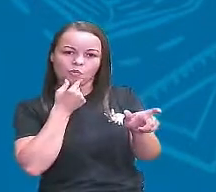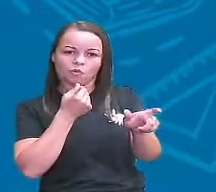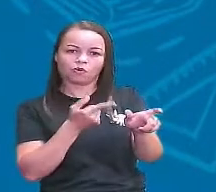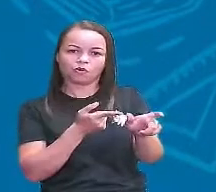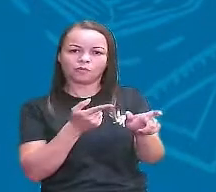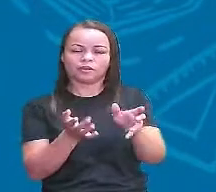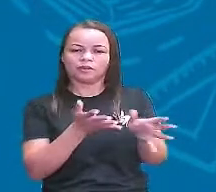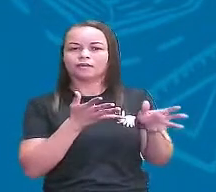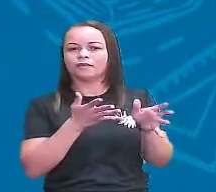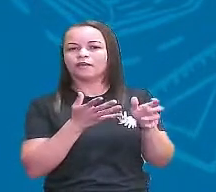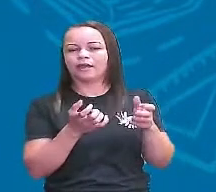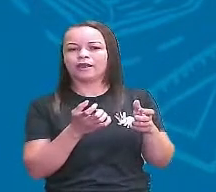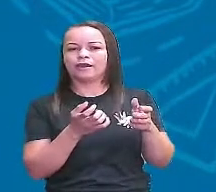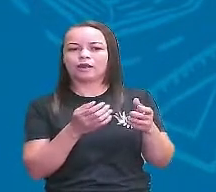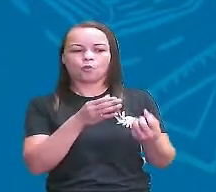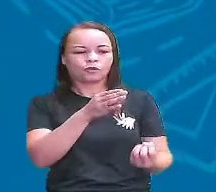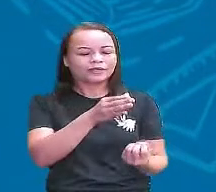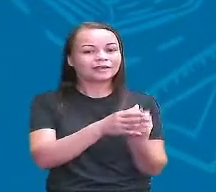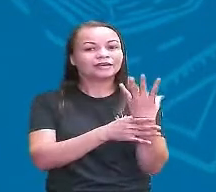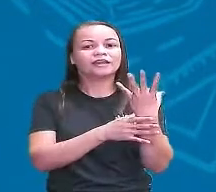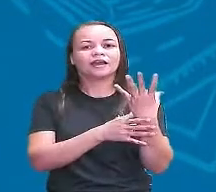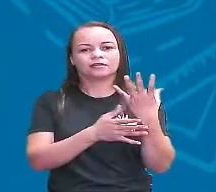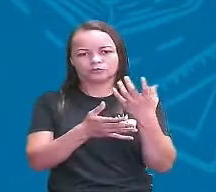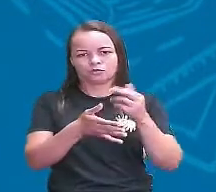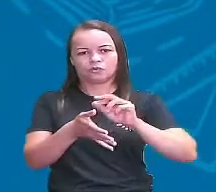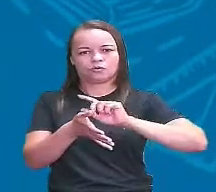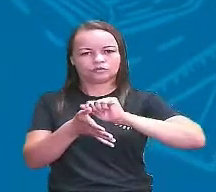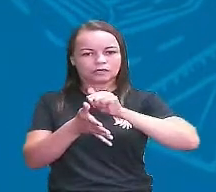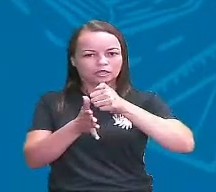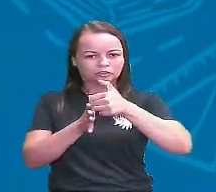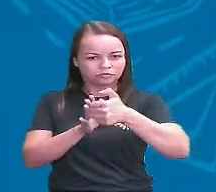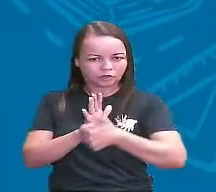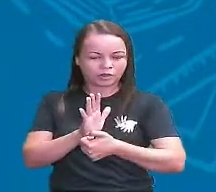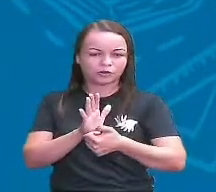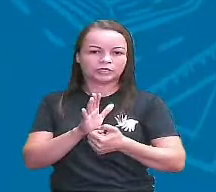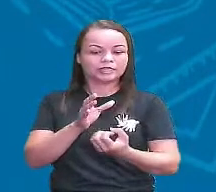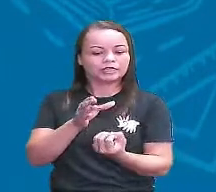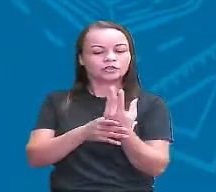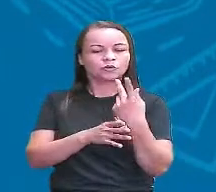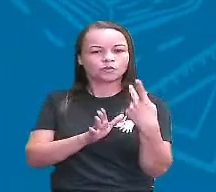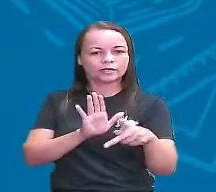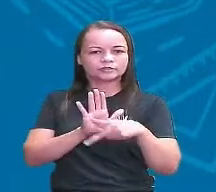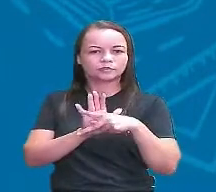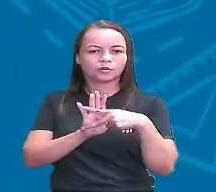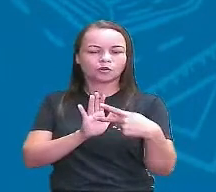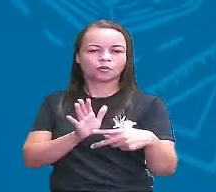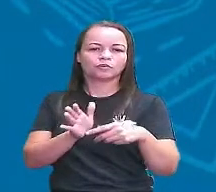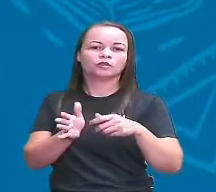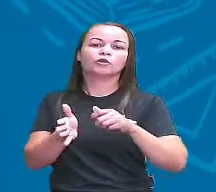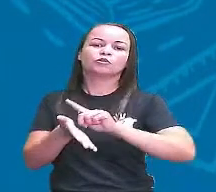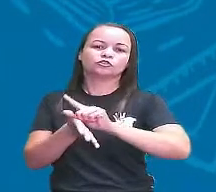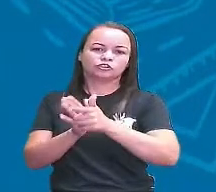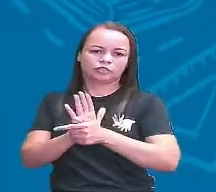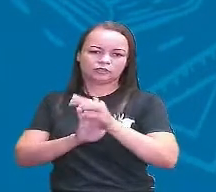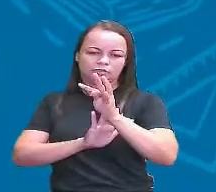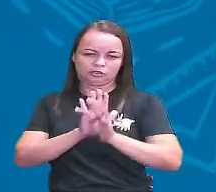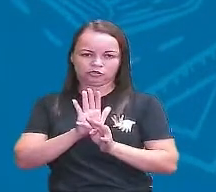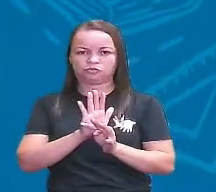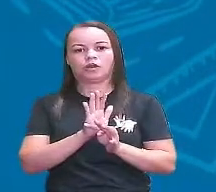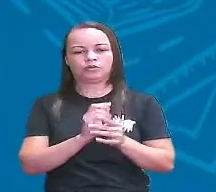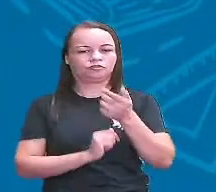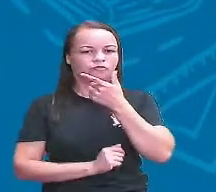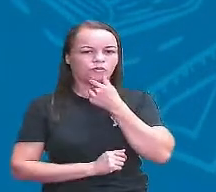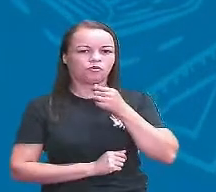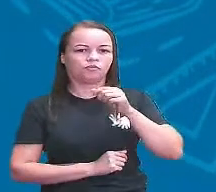das fábulas, o pai das fábulas que criou esse gênero textual, que foi Esopo, ele